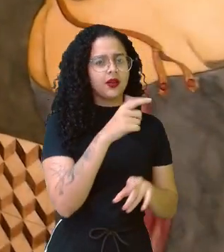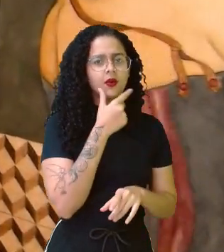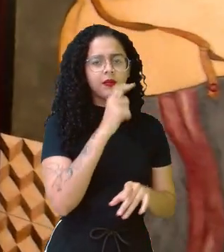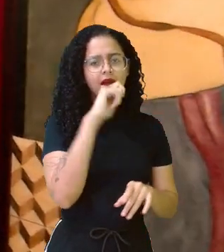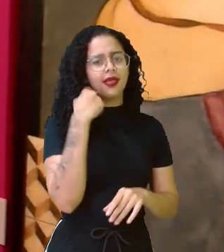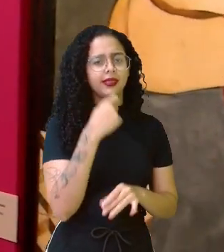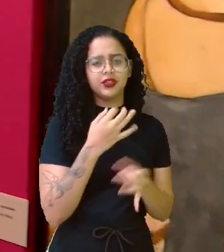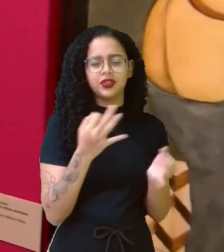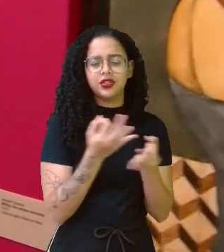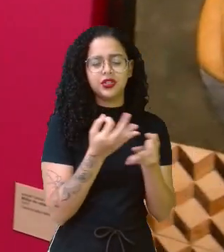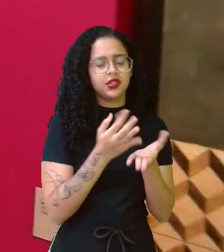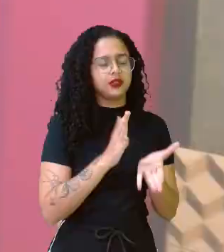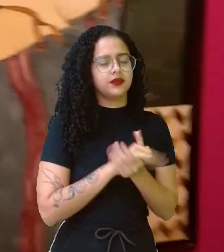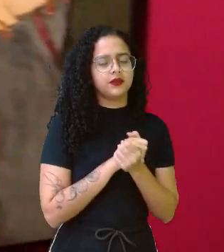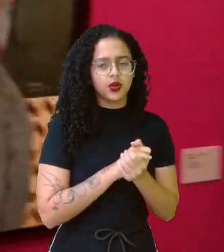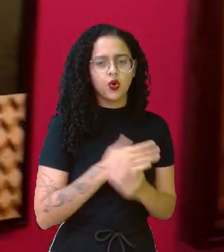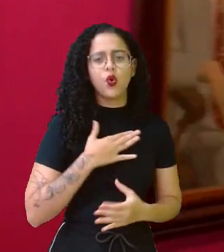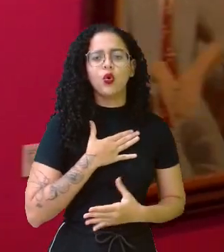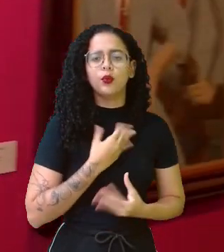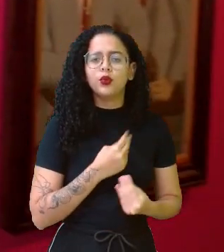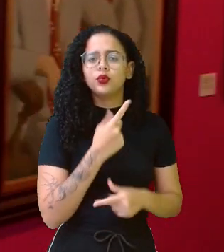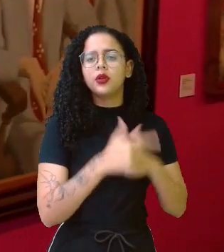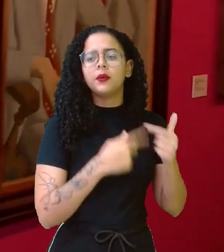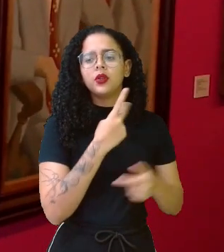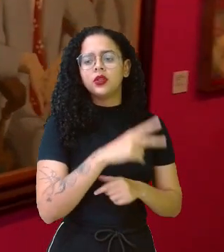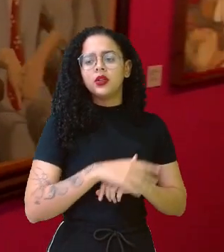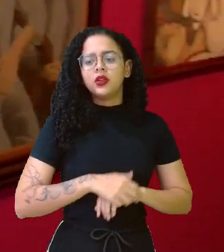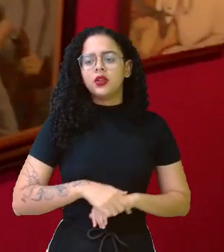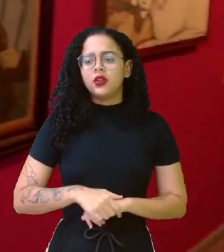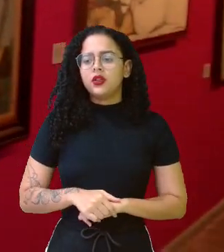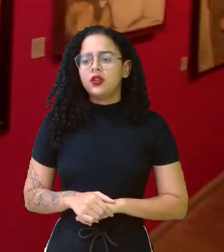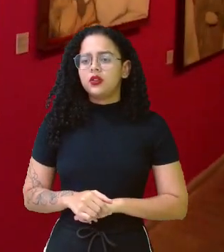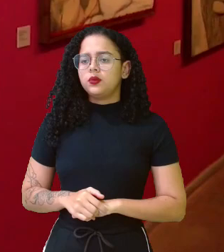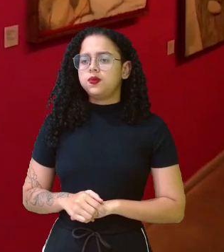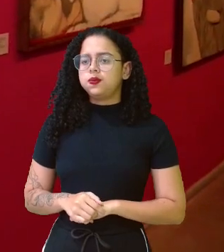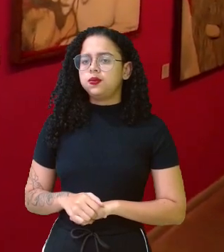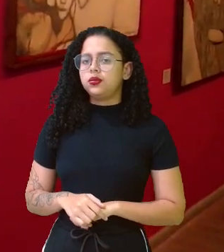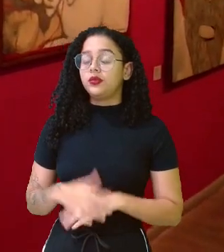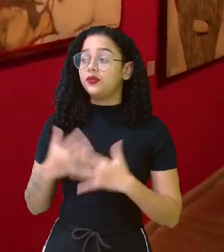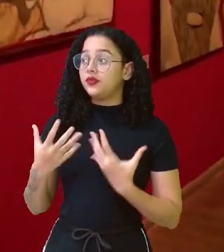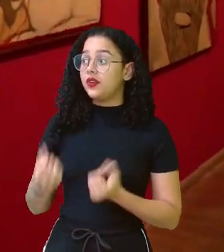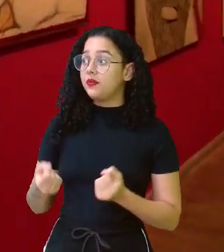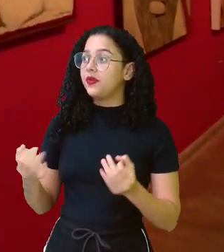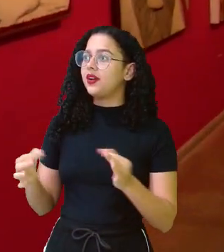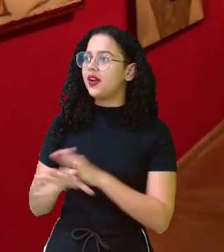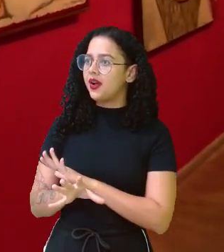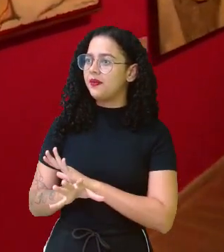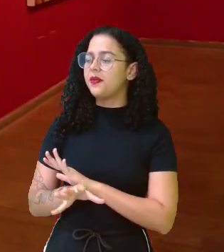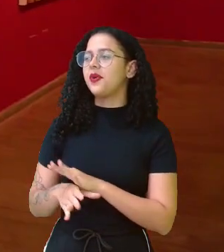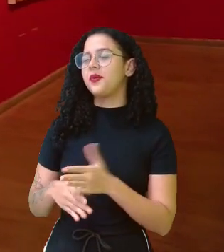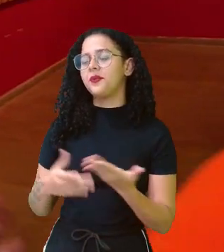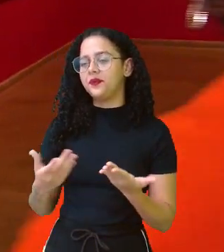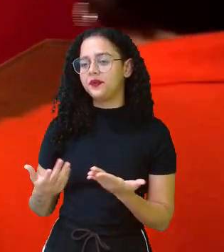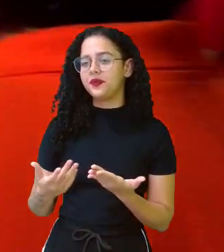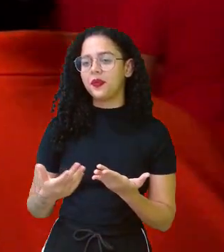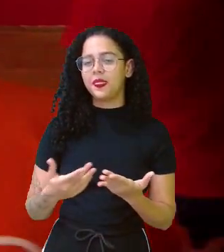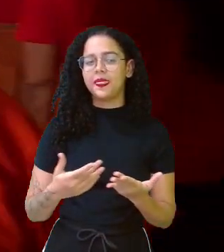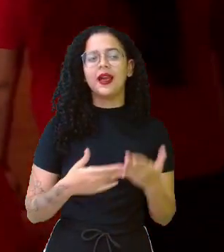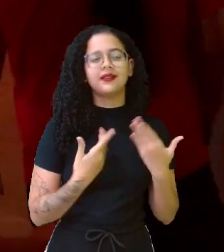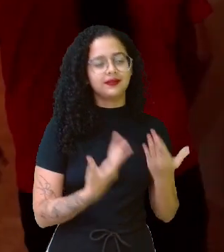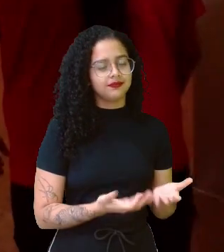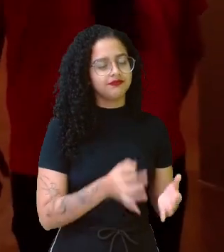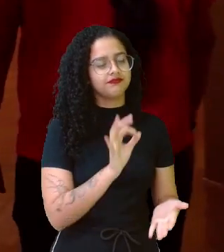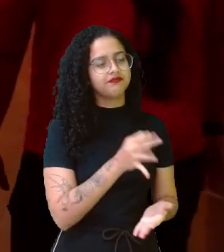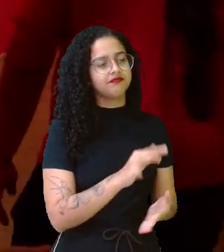gosto muito do trabalho dela. Muito. Vamos adiantando, né, Vamos André? lá, Que a gente pra está chegando gente ao finalizar, final da nossa viagem aqui É.